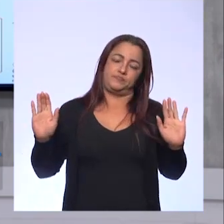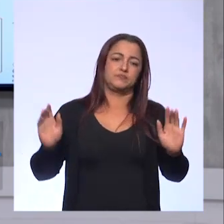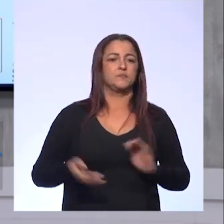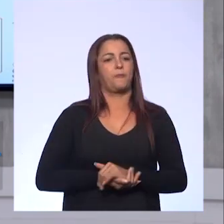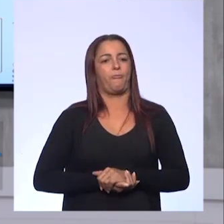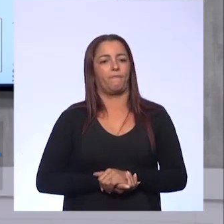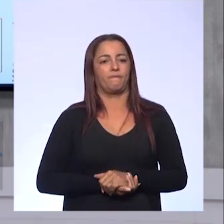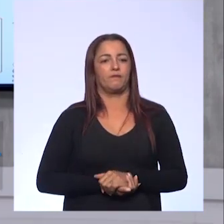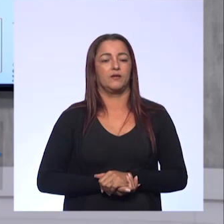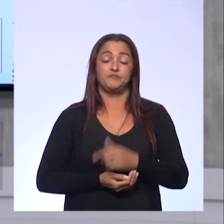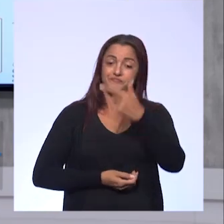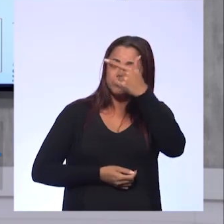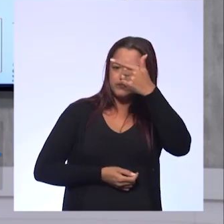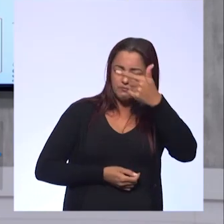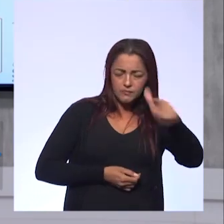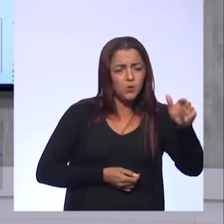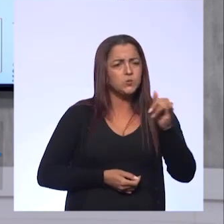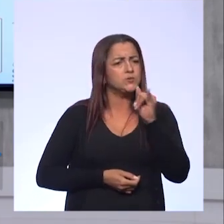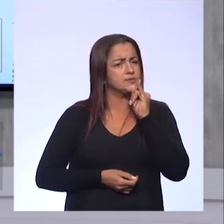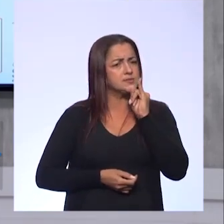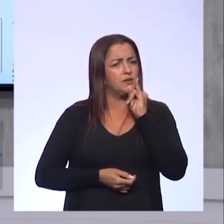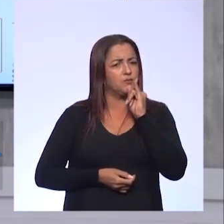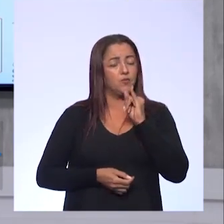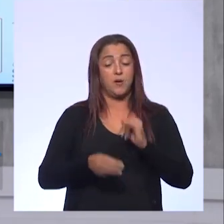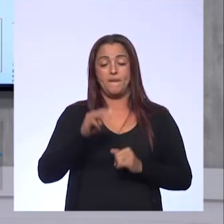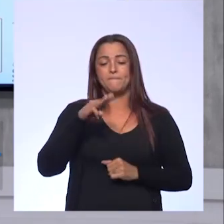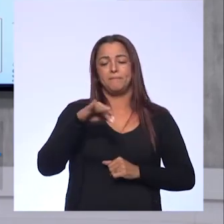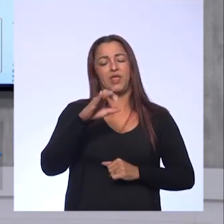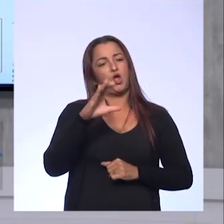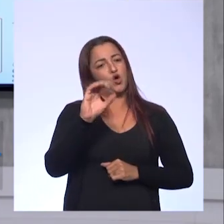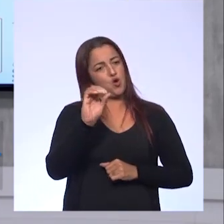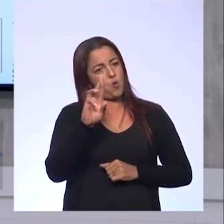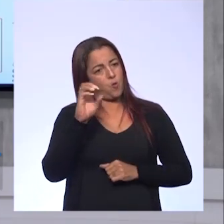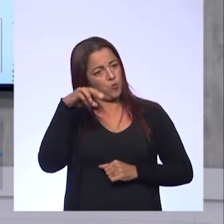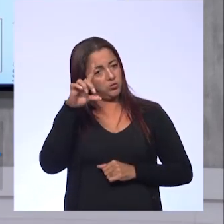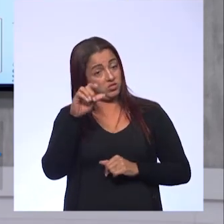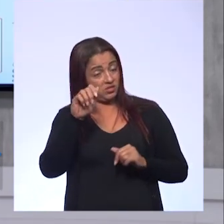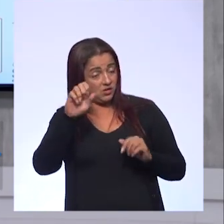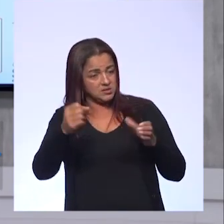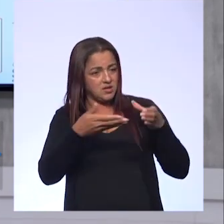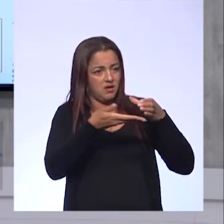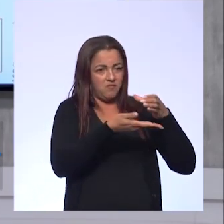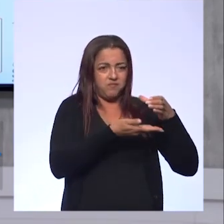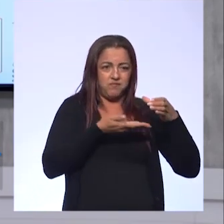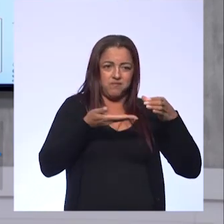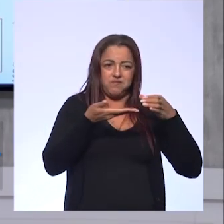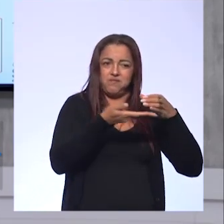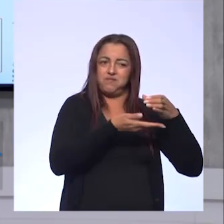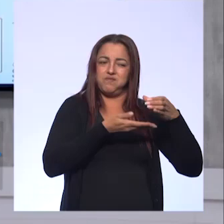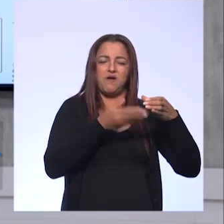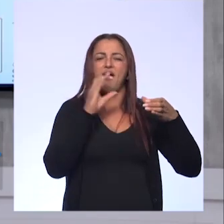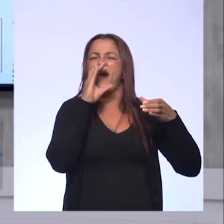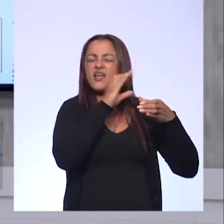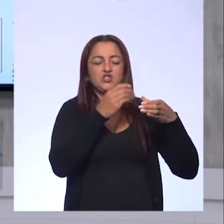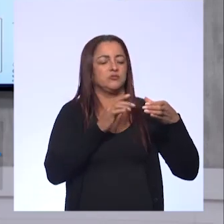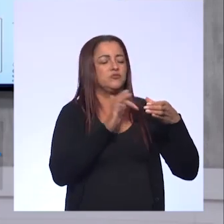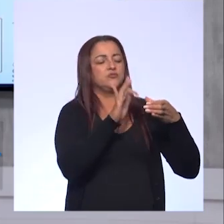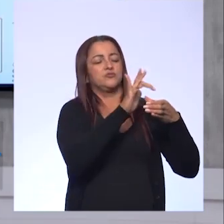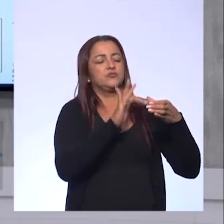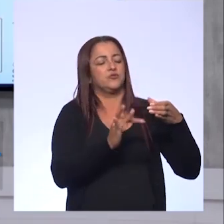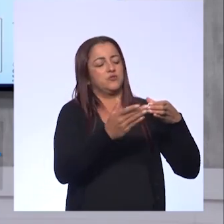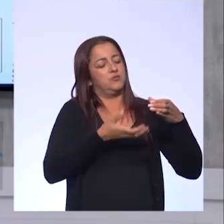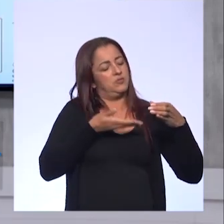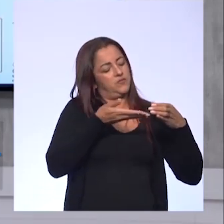exemplo de micro-ondas aquele de manhã para esquentar o seu